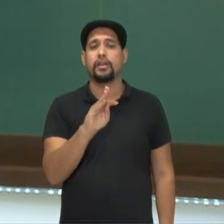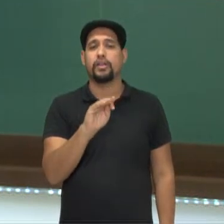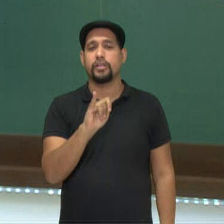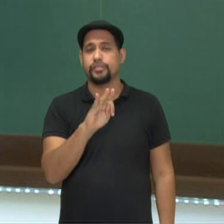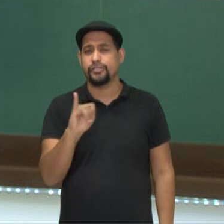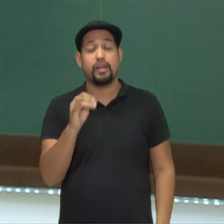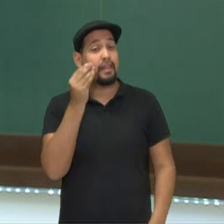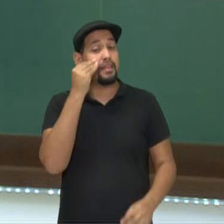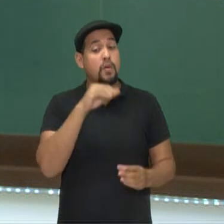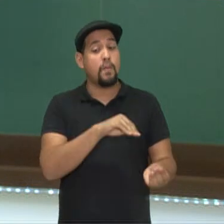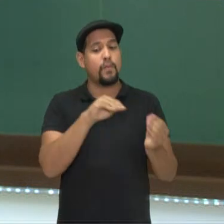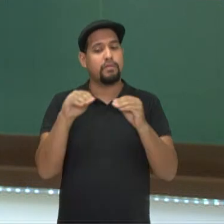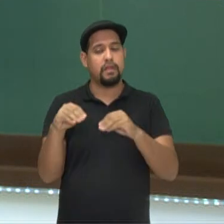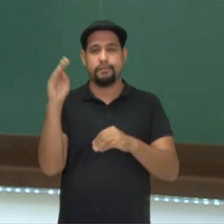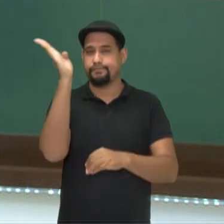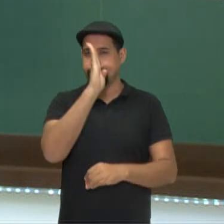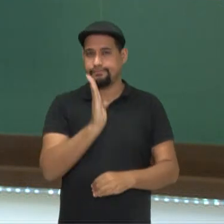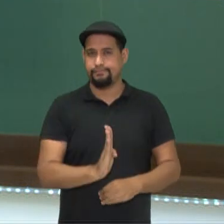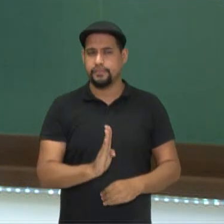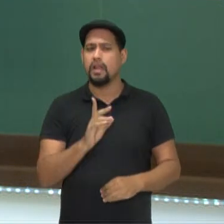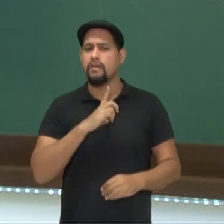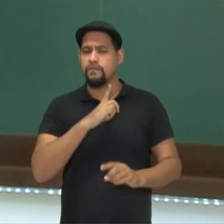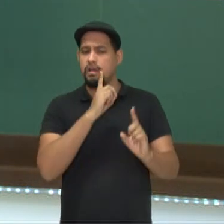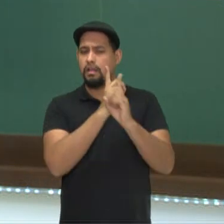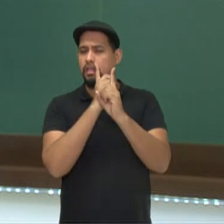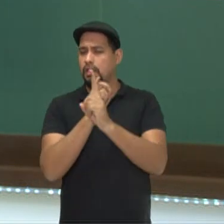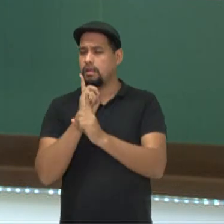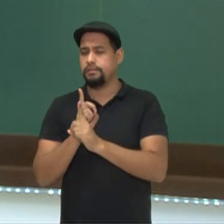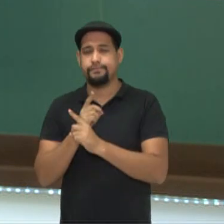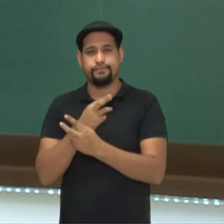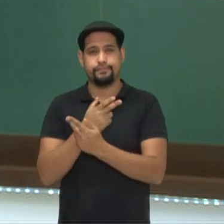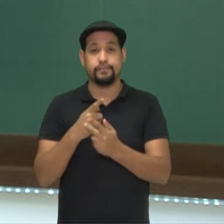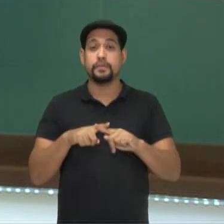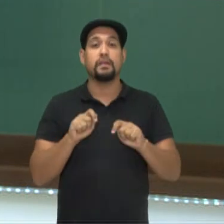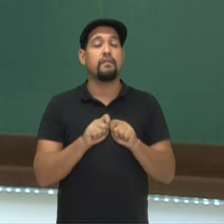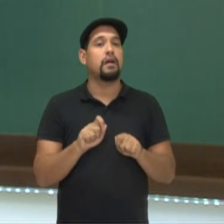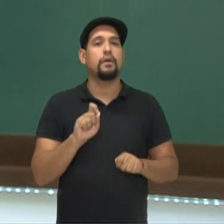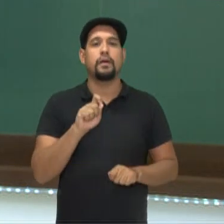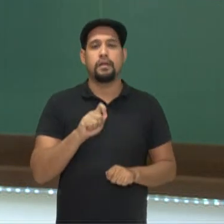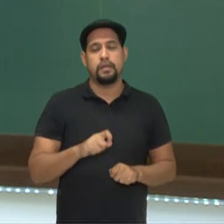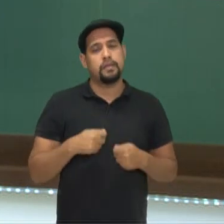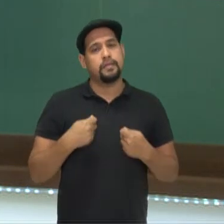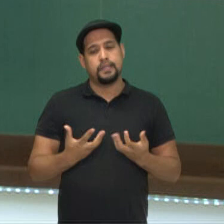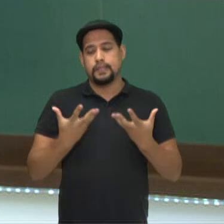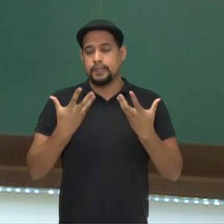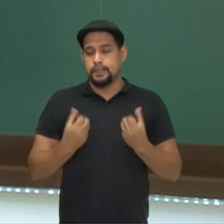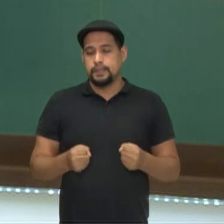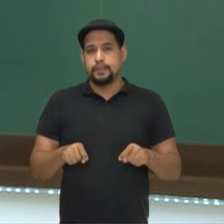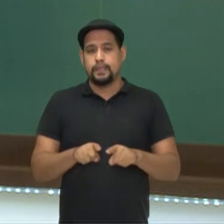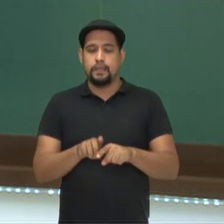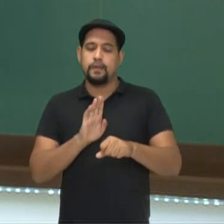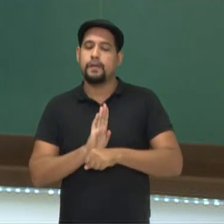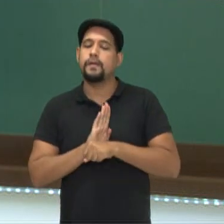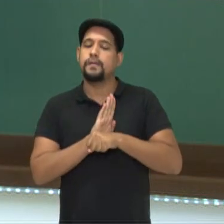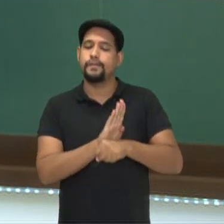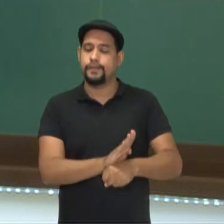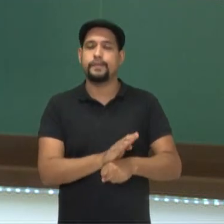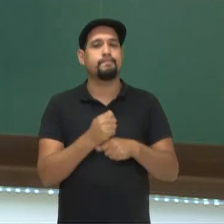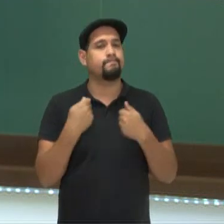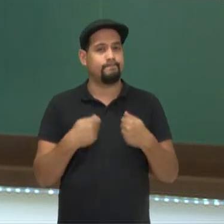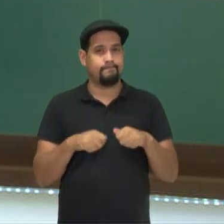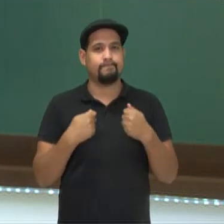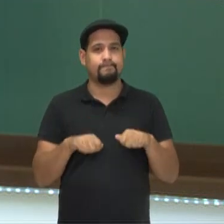Brasil. E a gente vai encontrar muitos deles. E o que a gente tem que fazer? Aceitar, ajudar. Porque